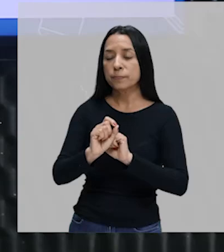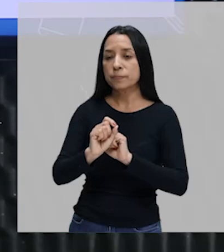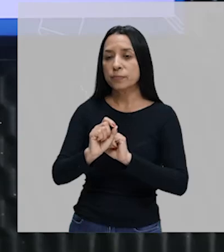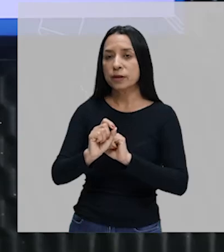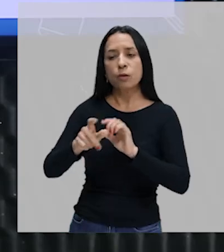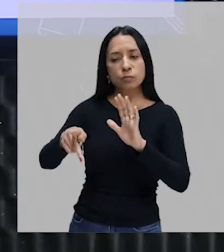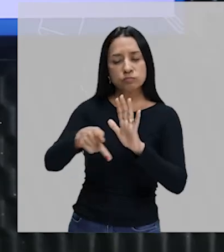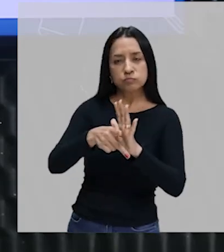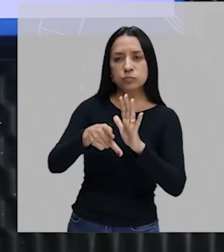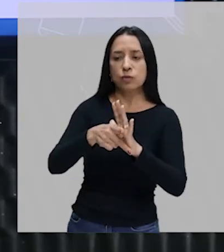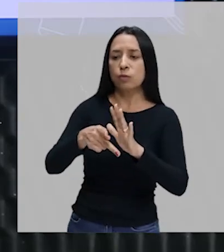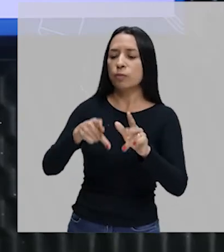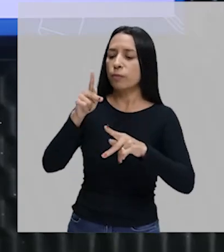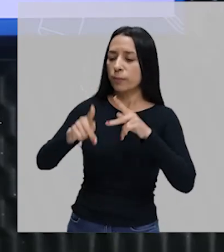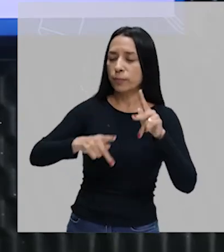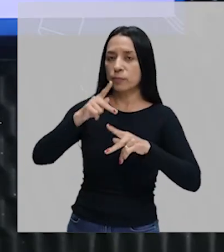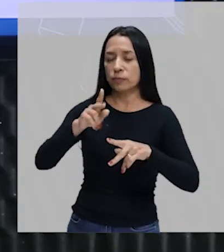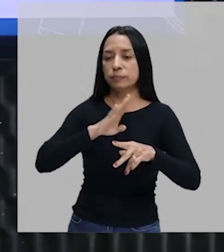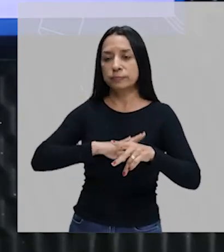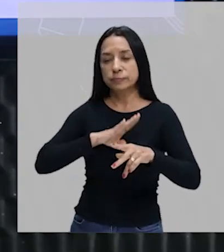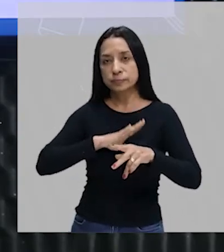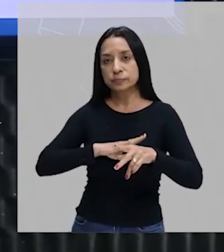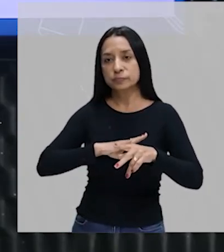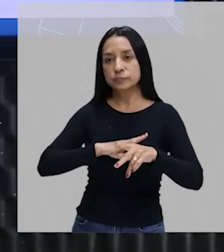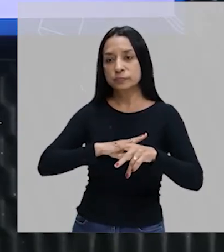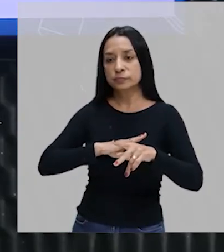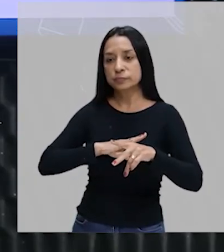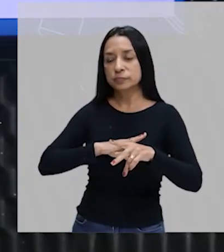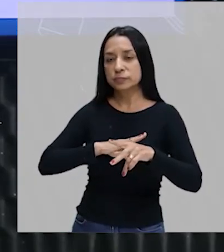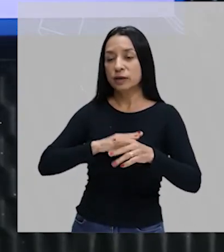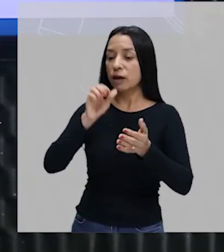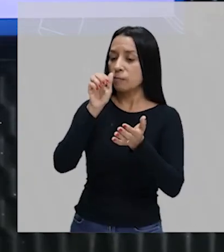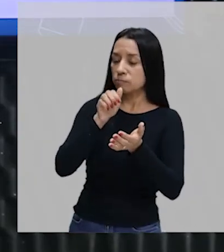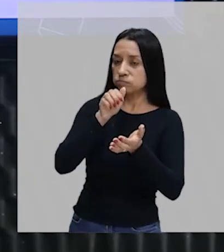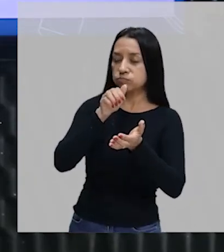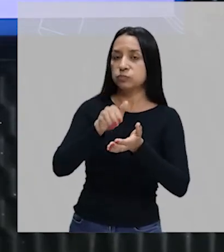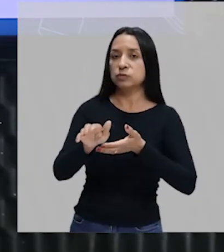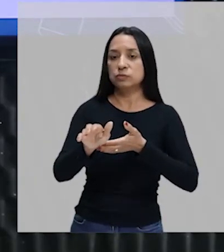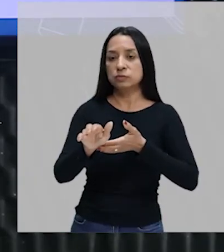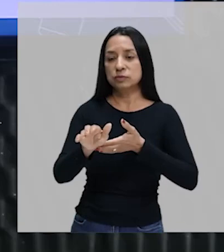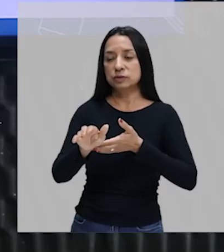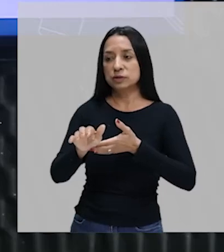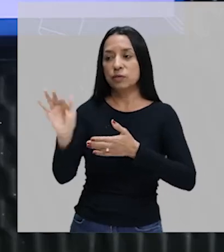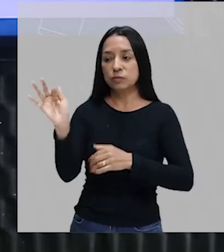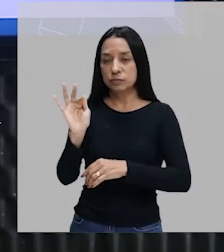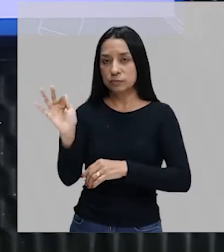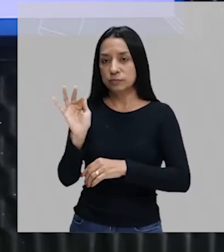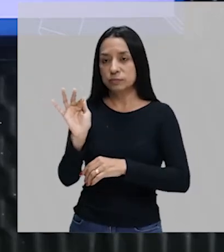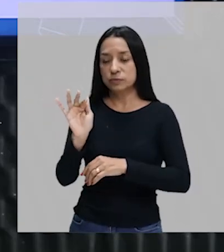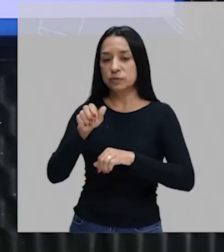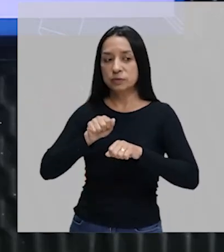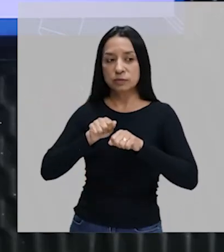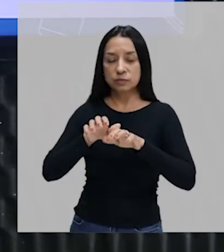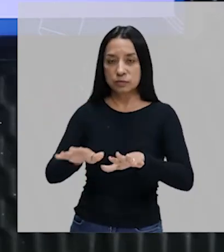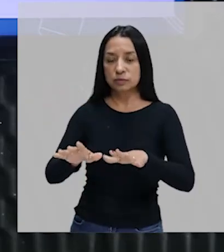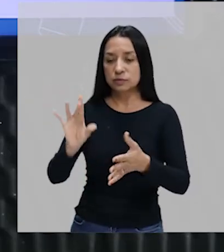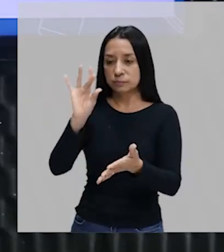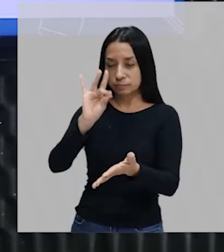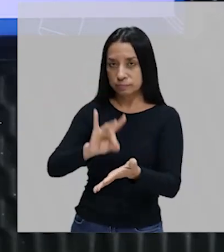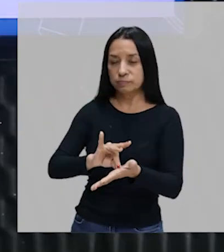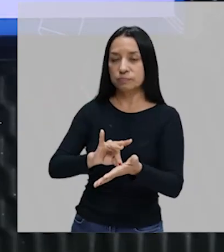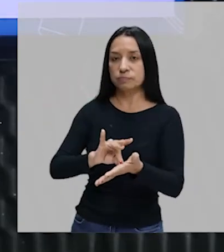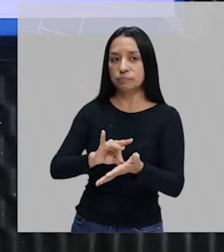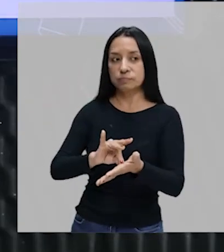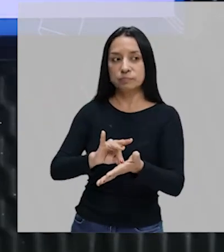lusitanos, pelos portugueses, a partir da expulsão dos franceses. A colonização de fato, a